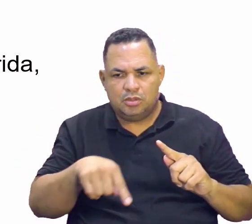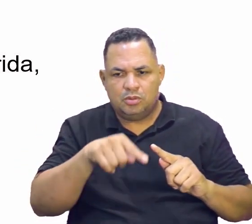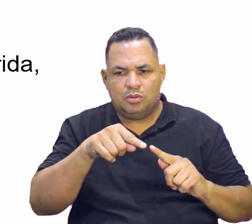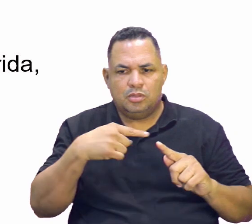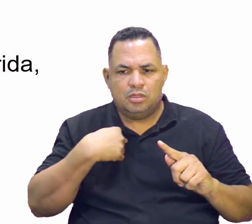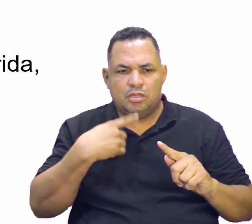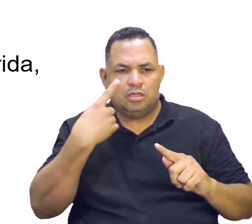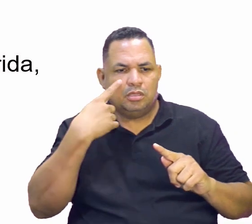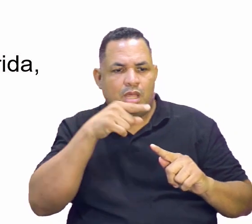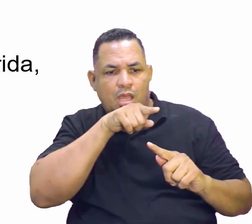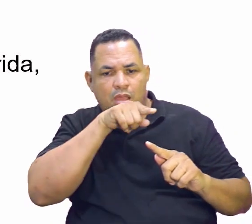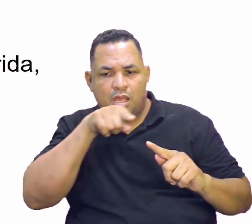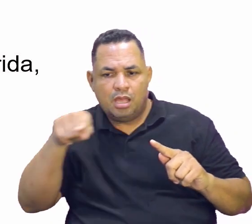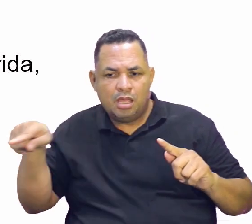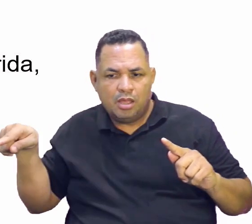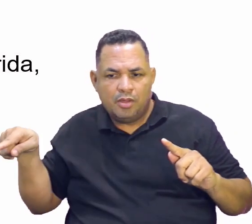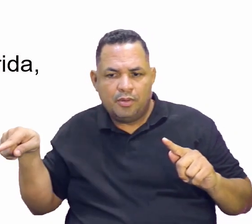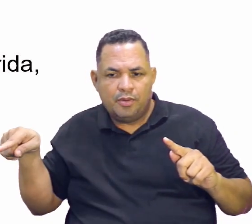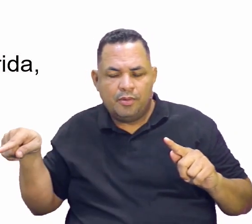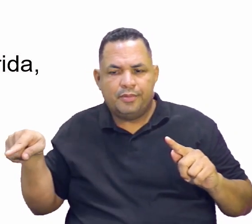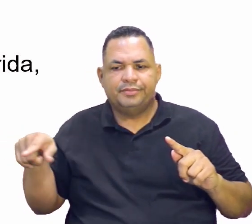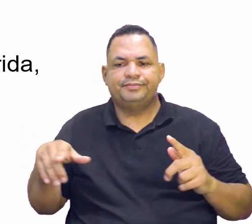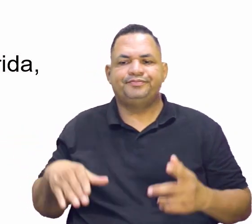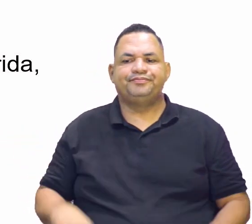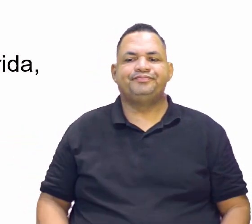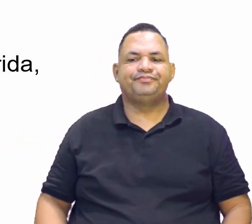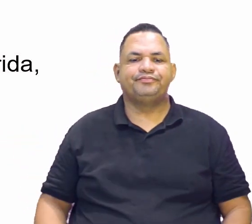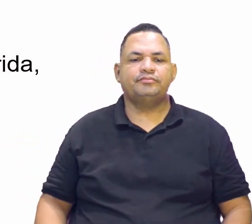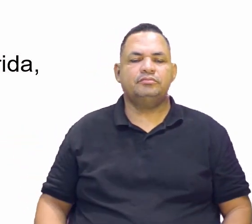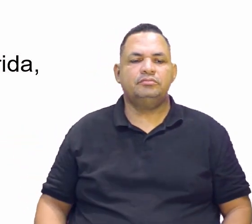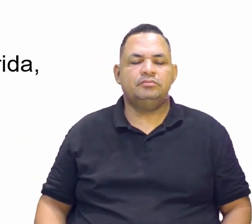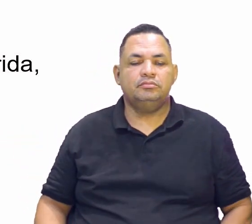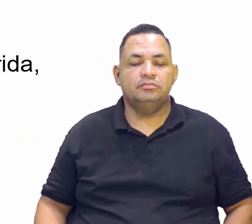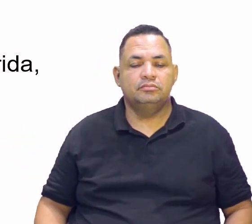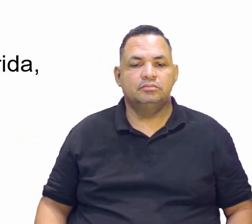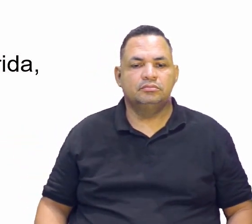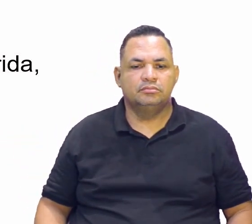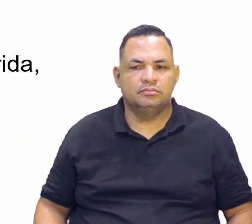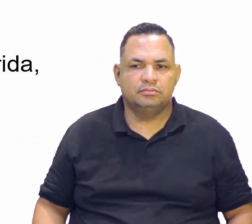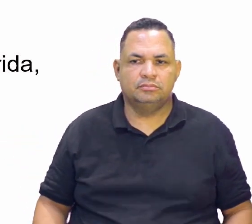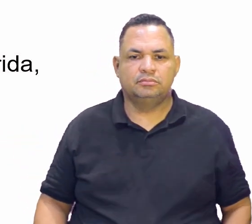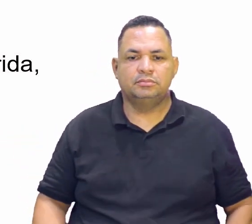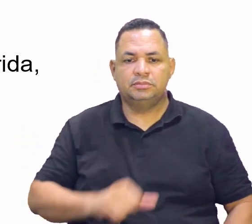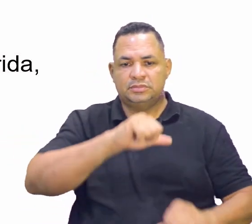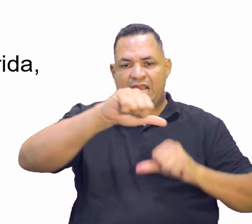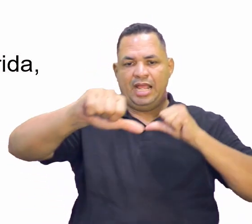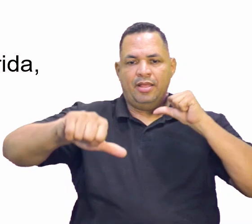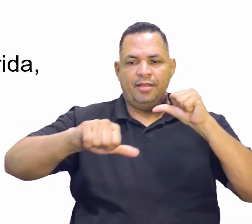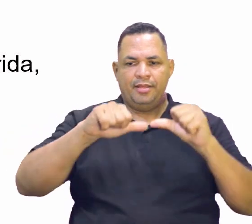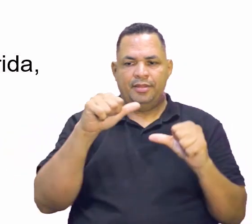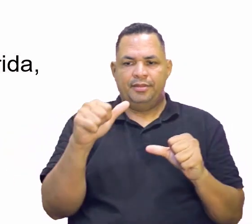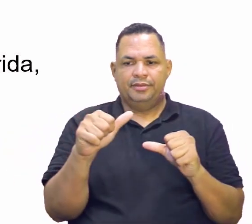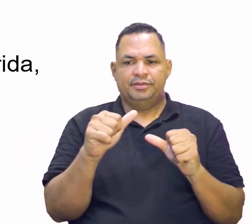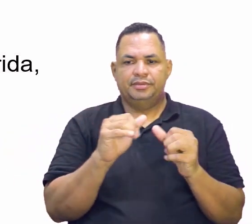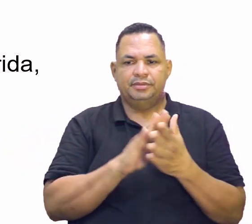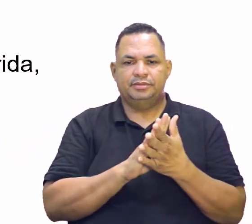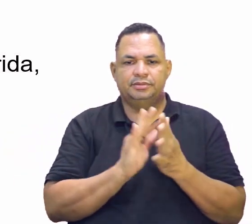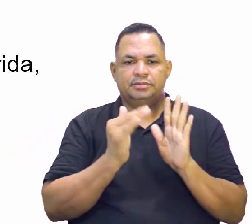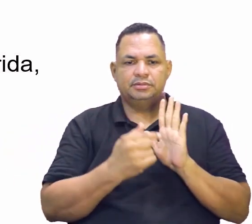identificando as linhas retas, né? E isso já vai transformando, né, em